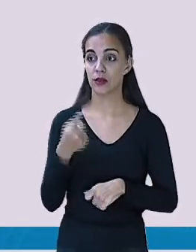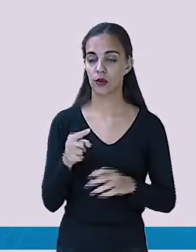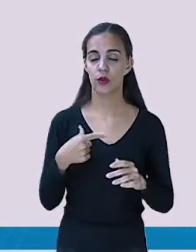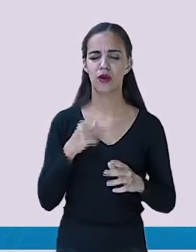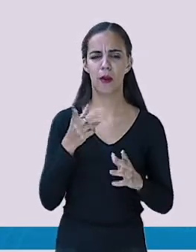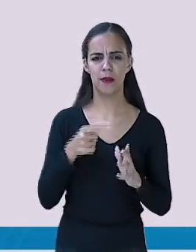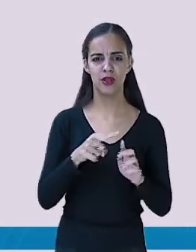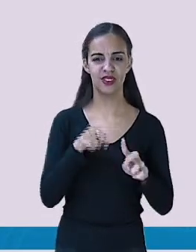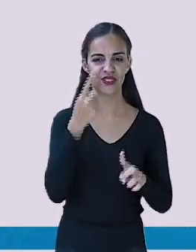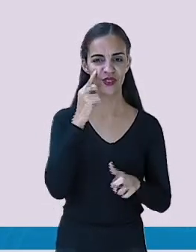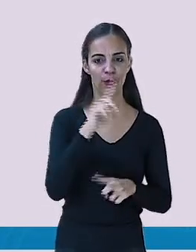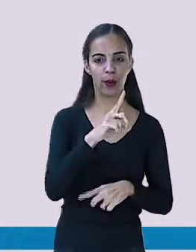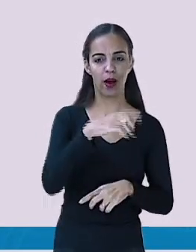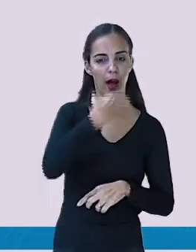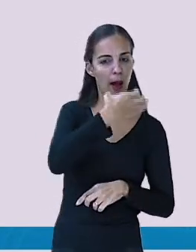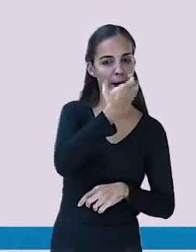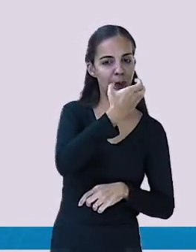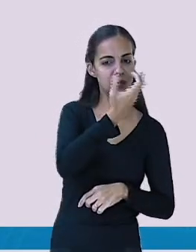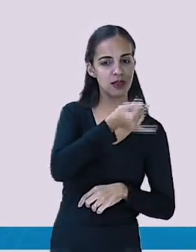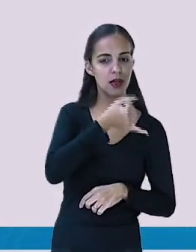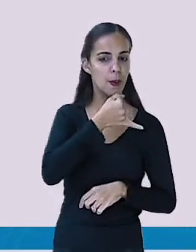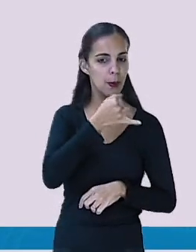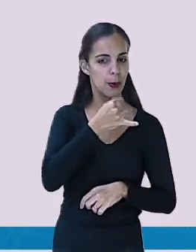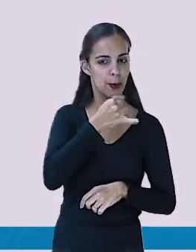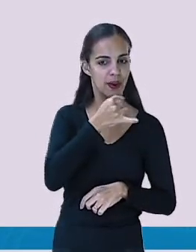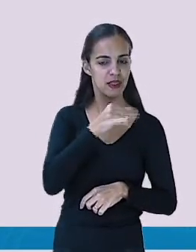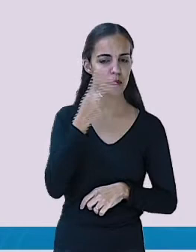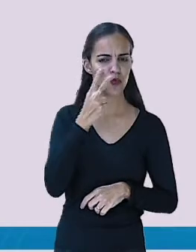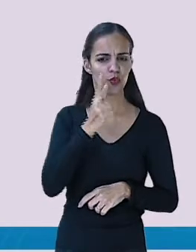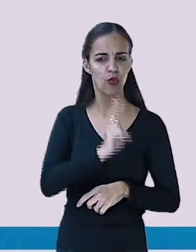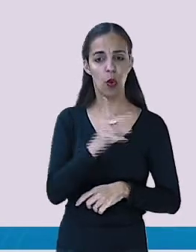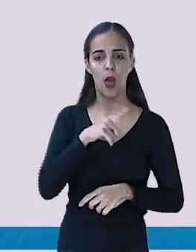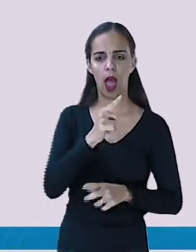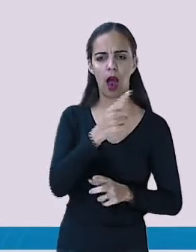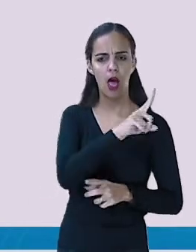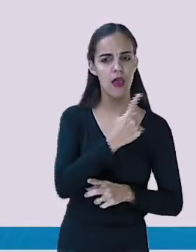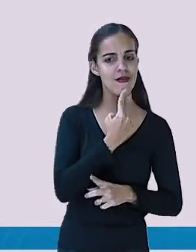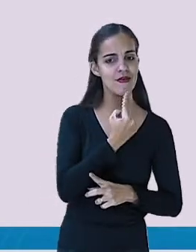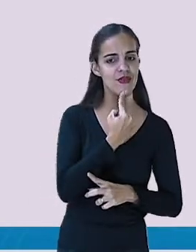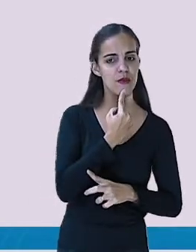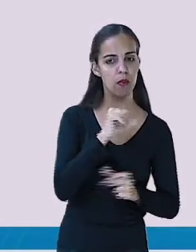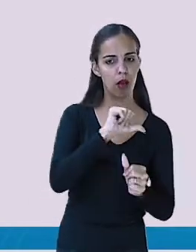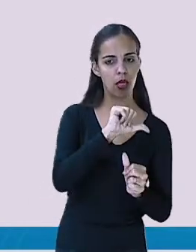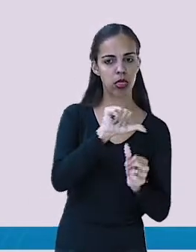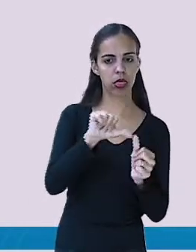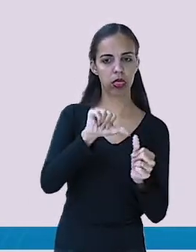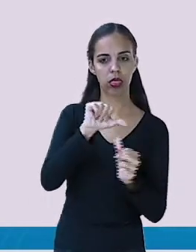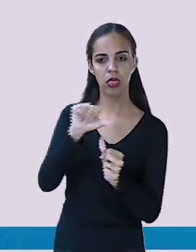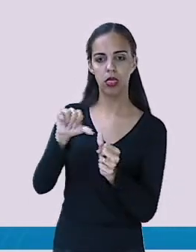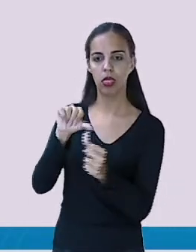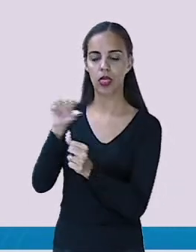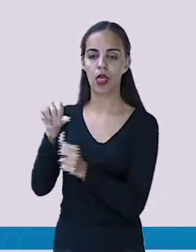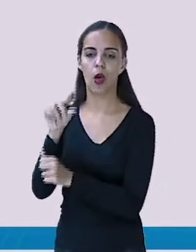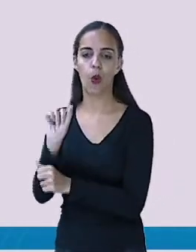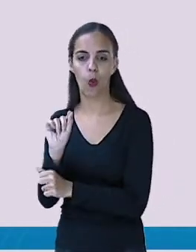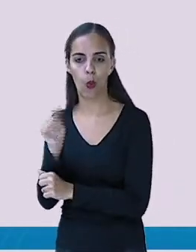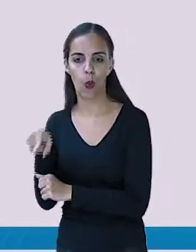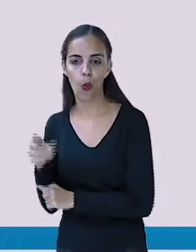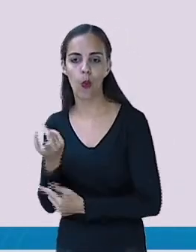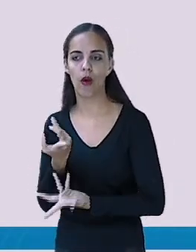mudando de cor lembram do prego do processo de ferrugem